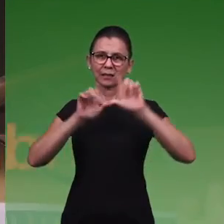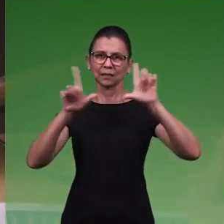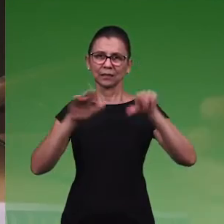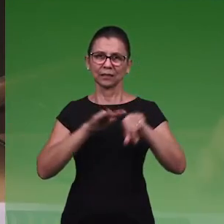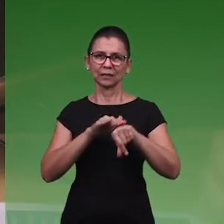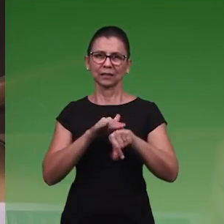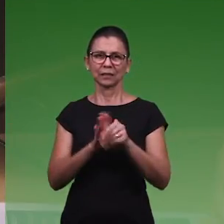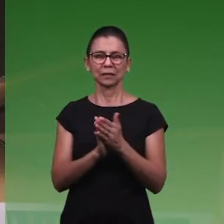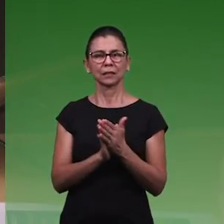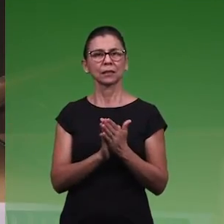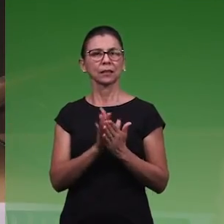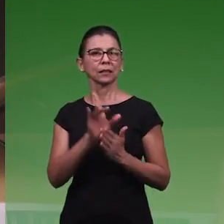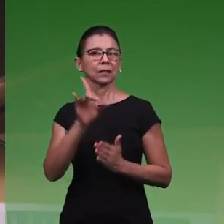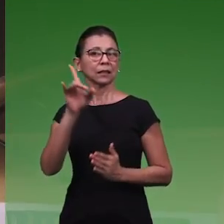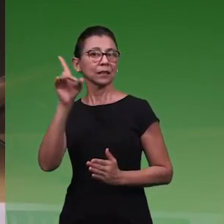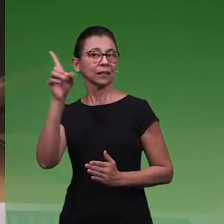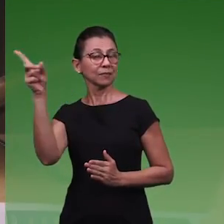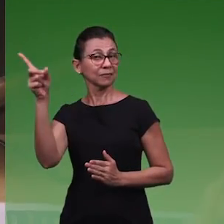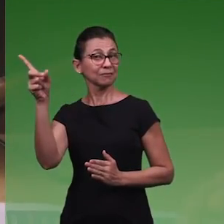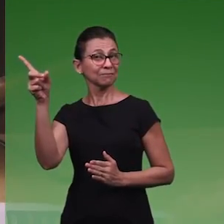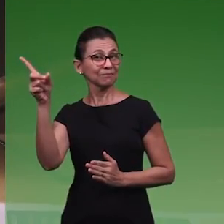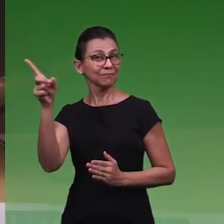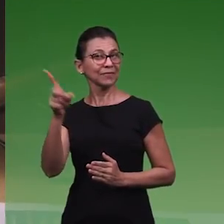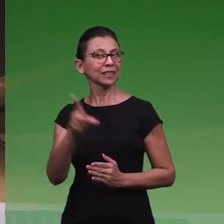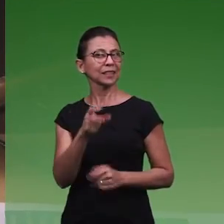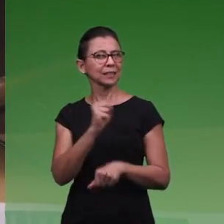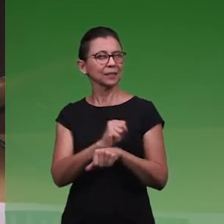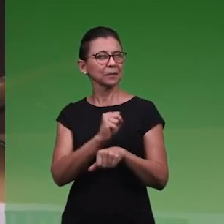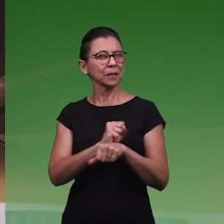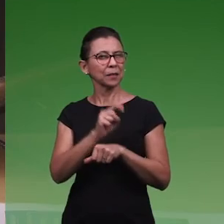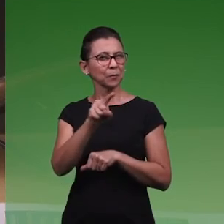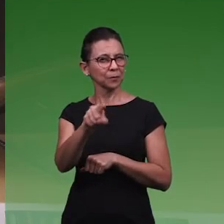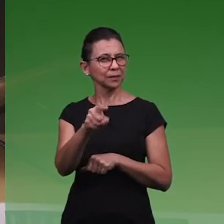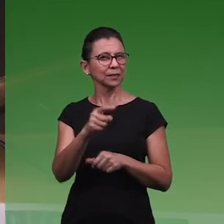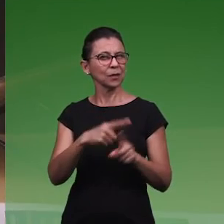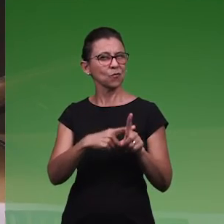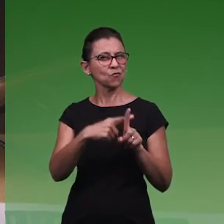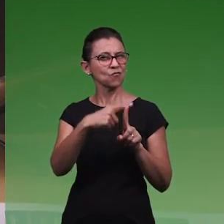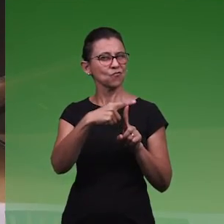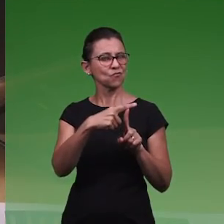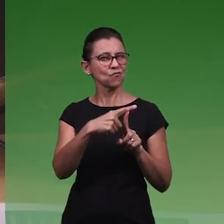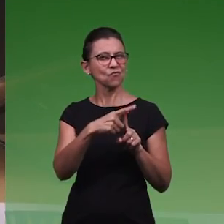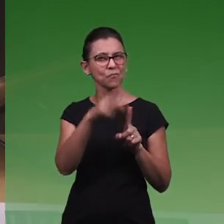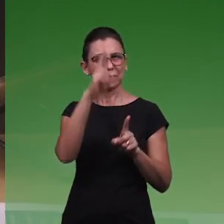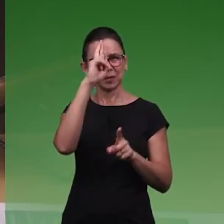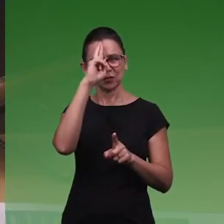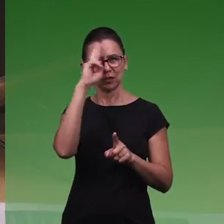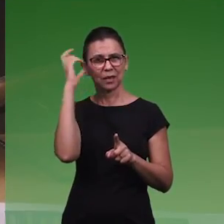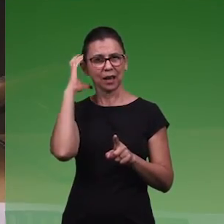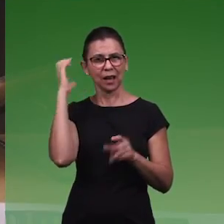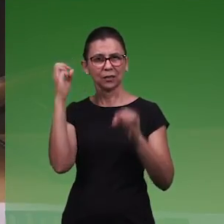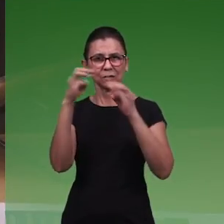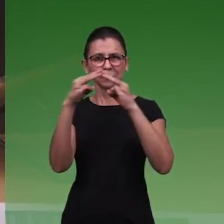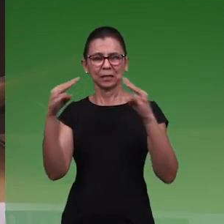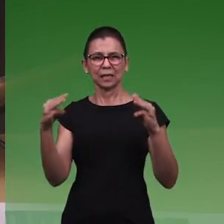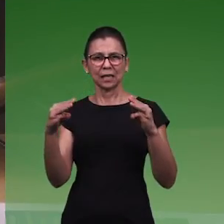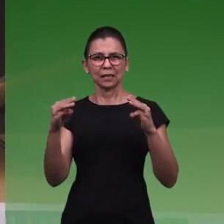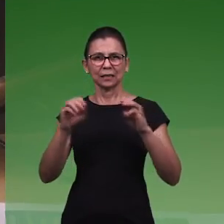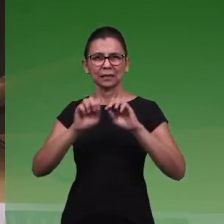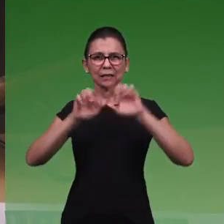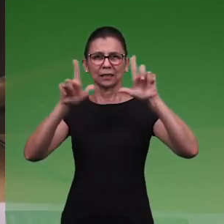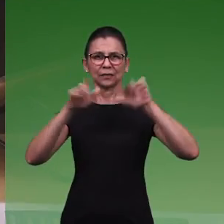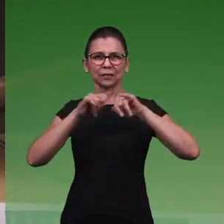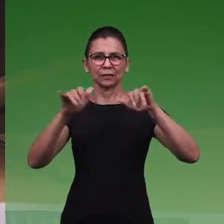essa edição do programa Conversas Bíblicas. Contamos com a sua audiência na próxima quinta-feira, ao meio-dia. Rádio e TV Web Manaim